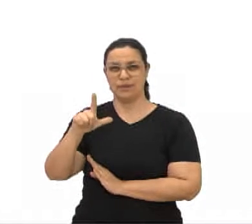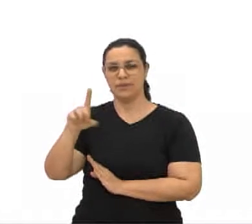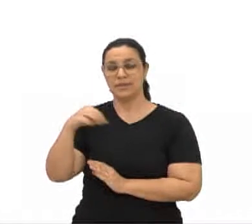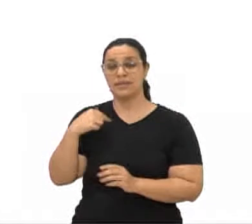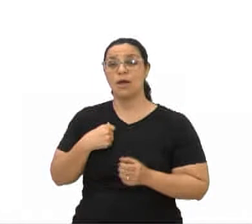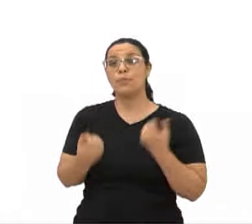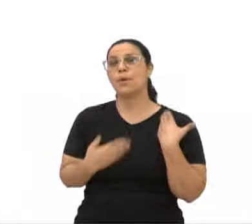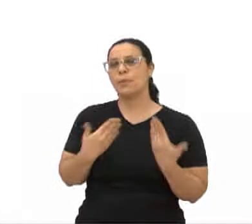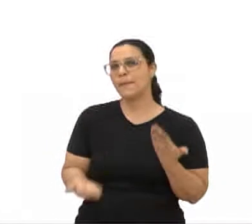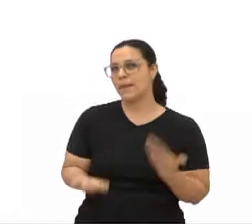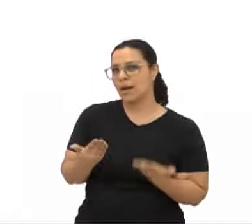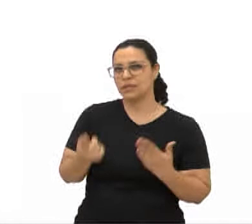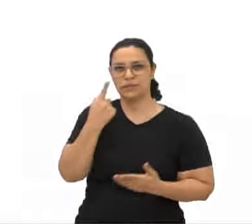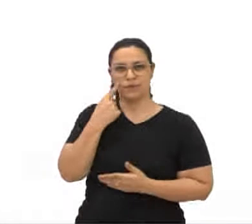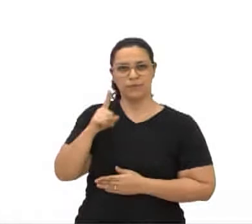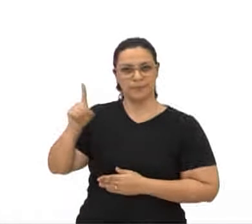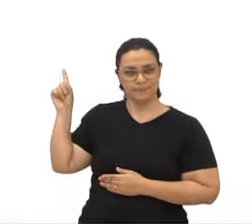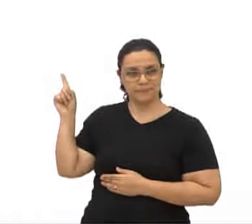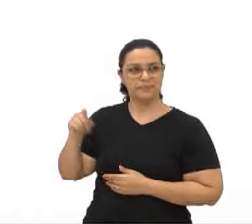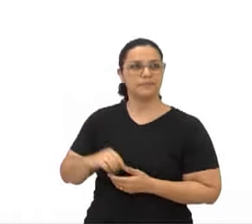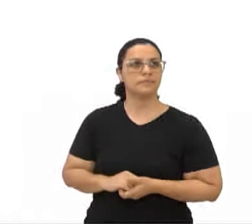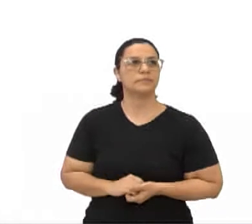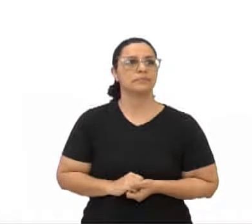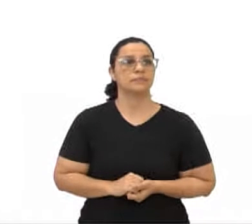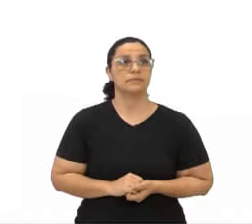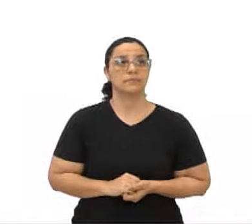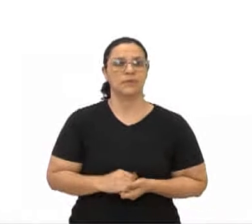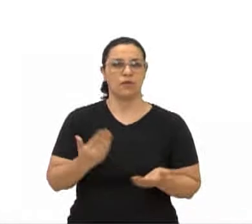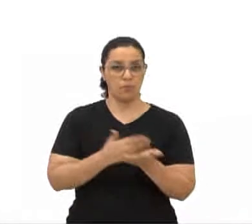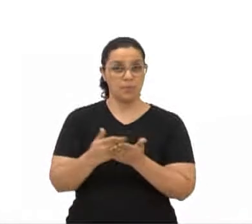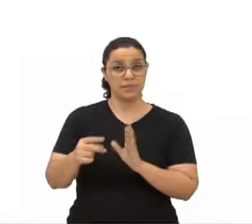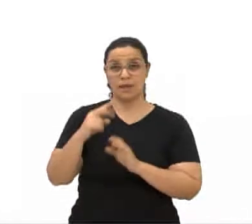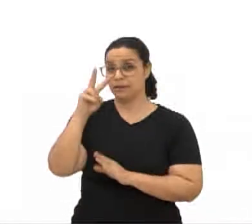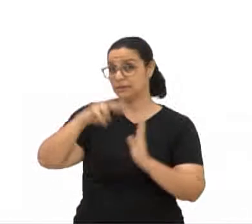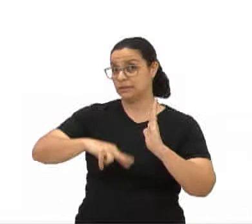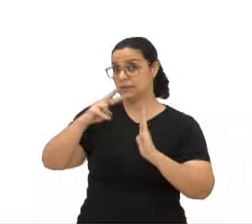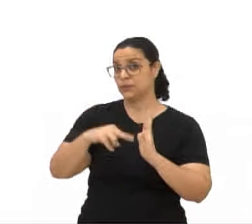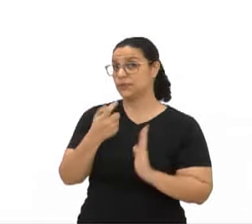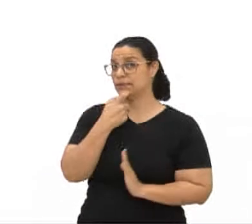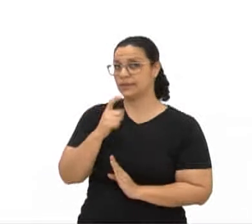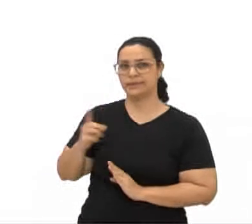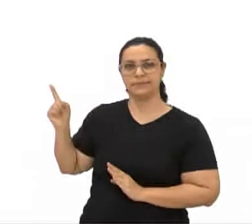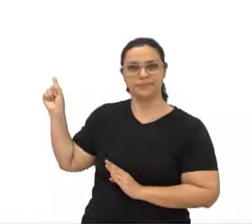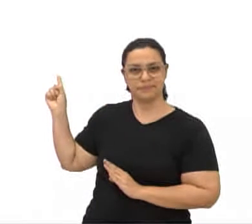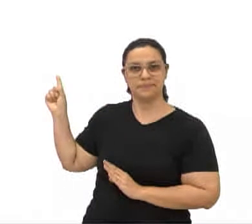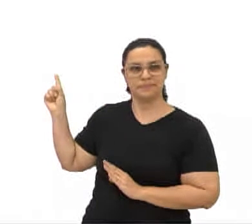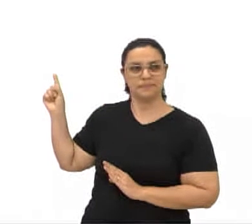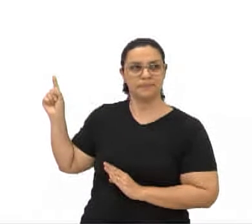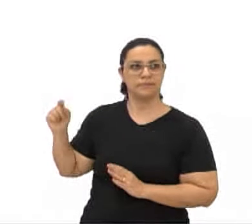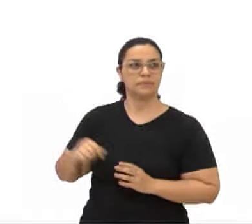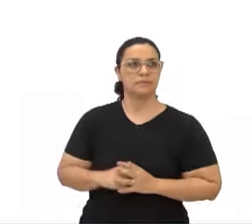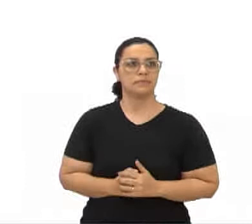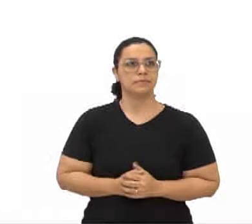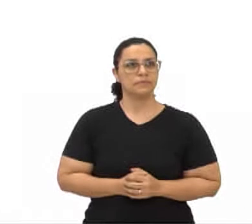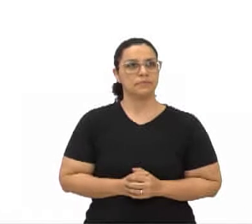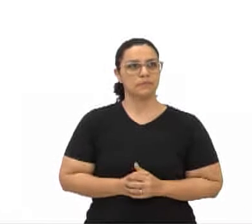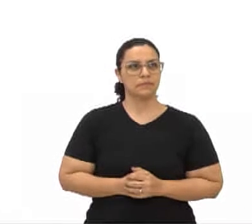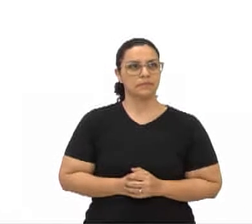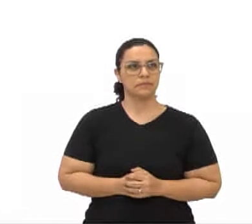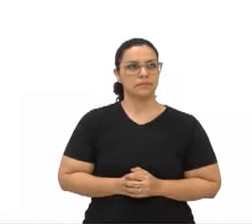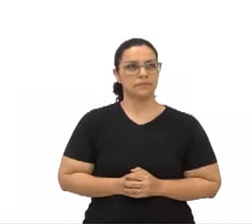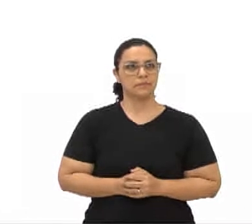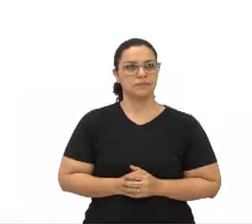balança vamos aqui perfeito então Garfield começa pessoal Ok hawkings caiu